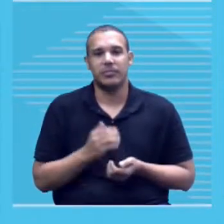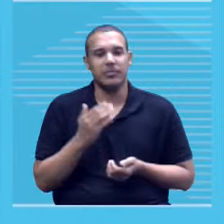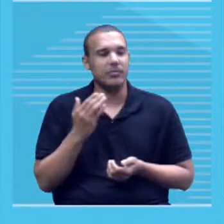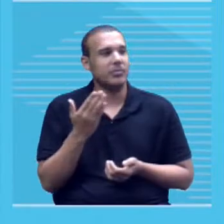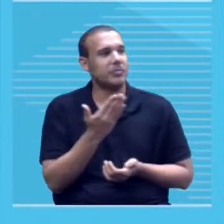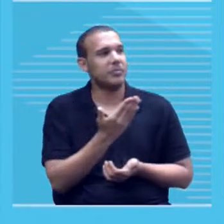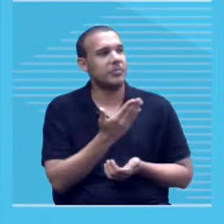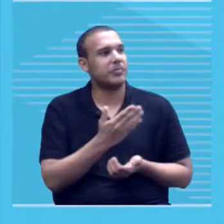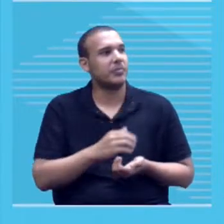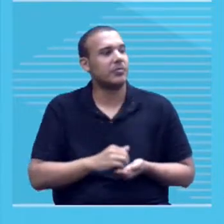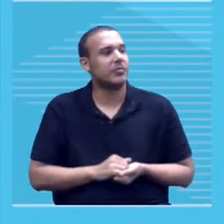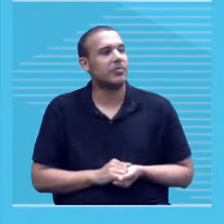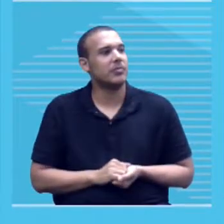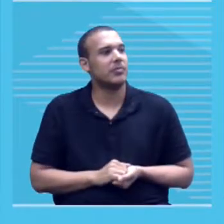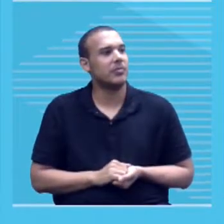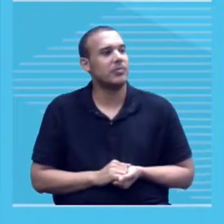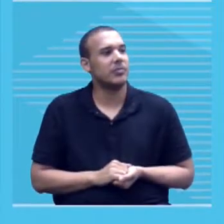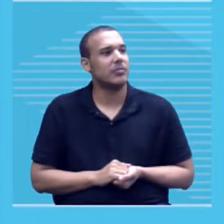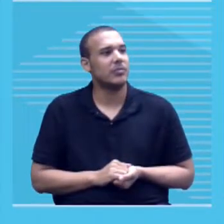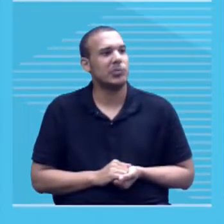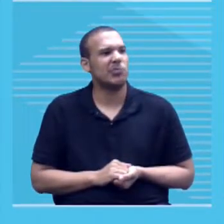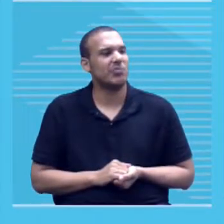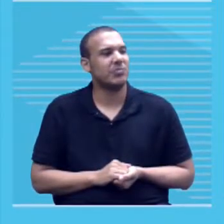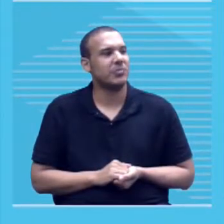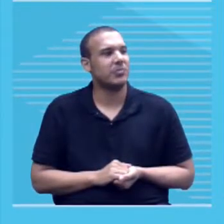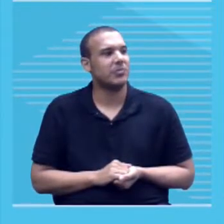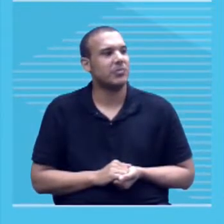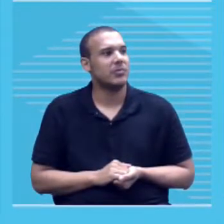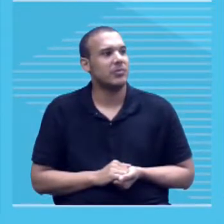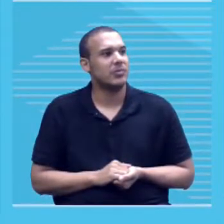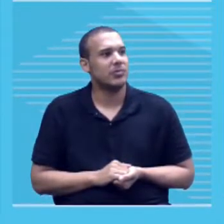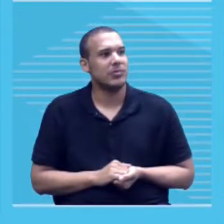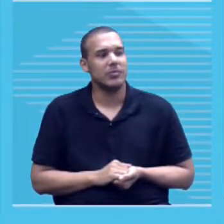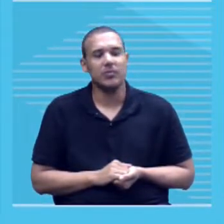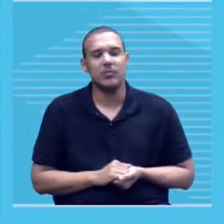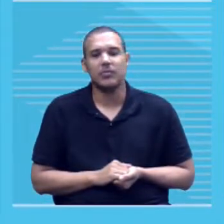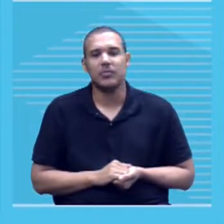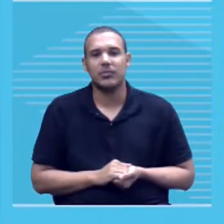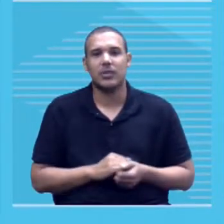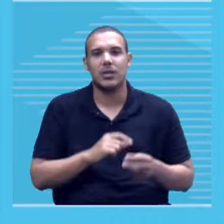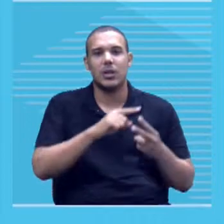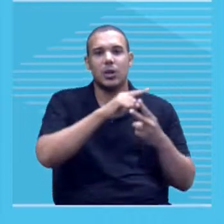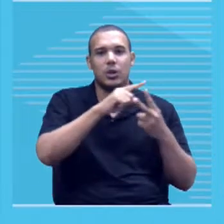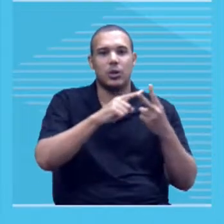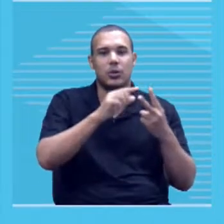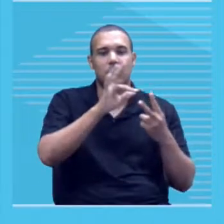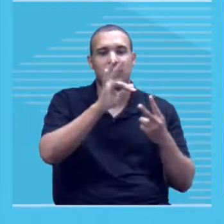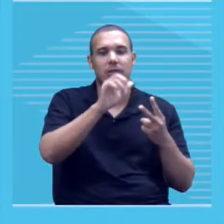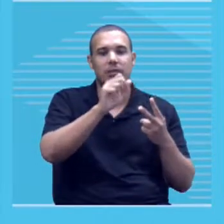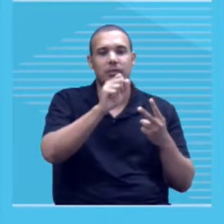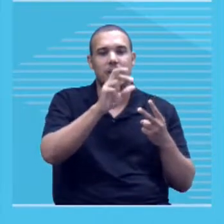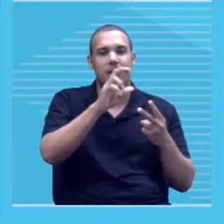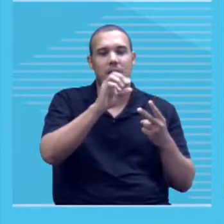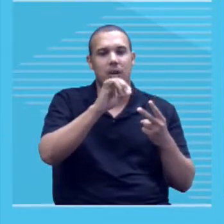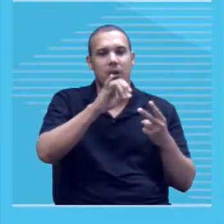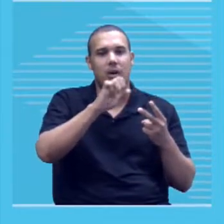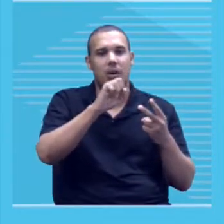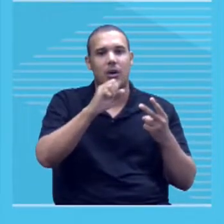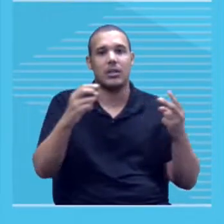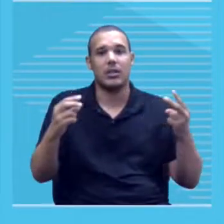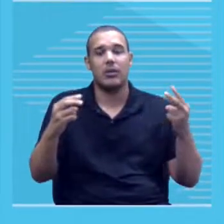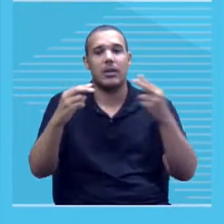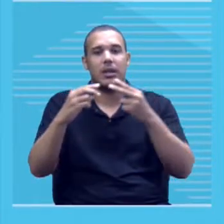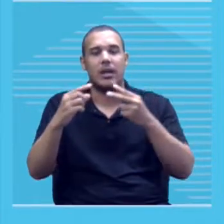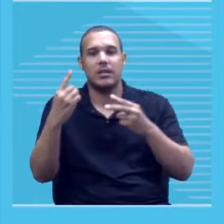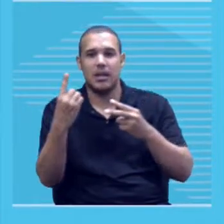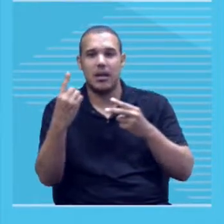faróis estão ligados apenas a um fusível. Ó. Foi o que ele falou no texto. Falou que os dois faróis